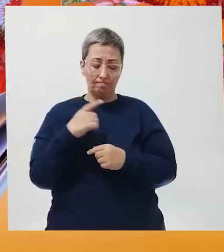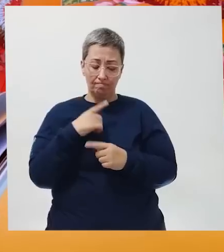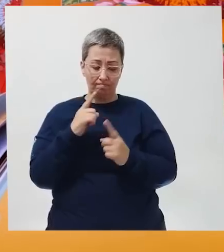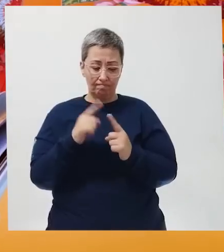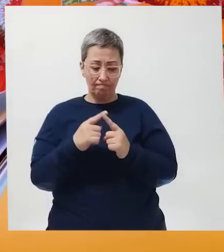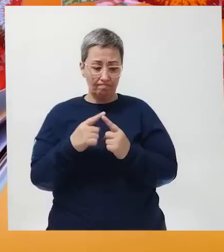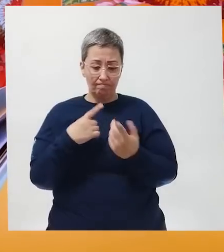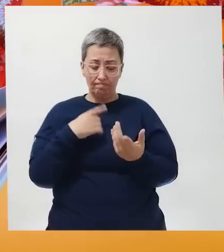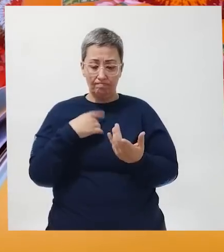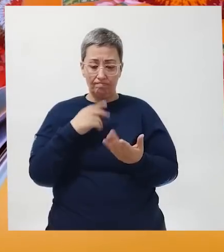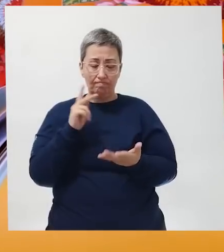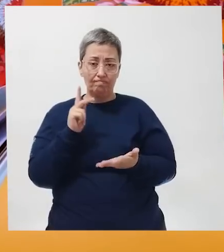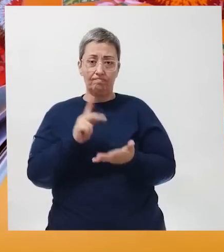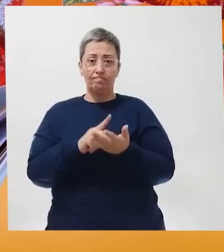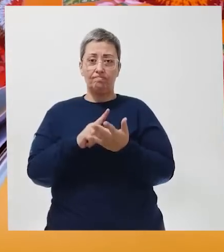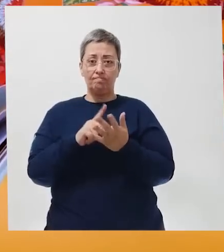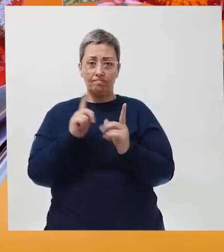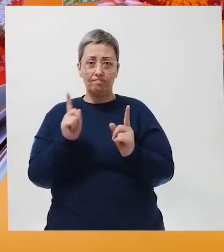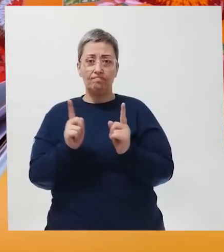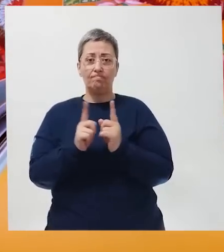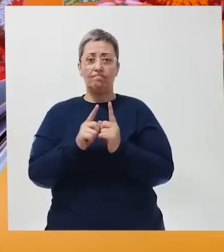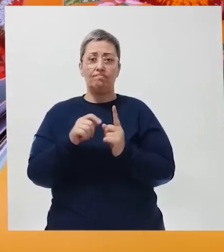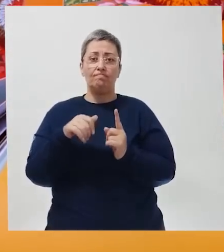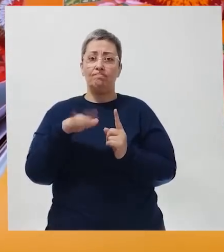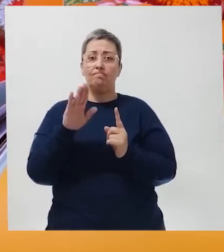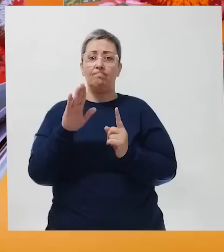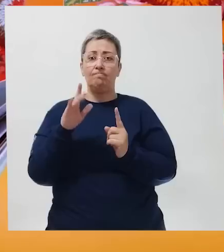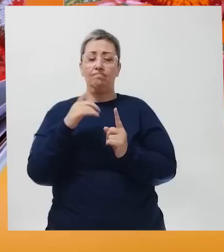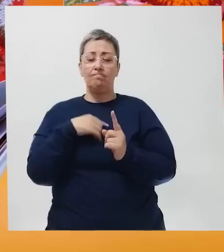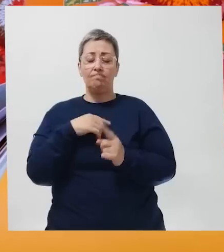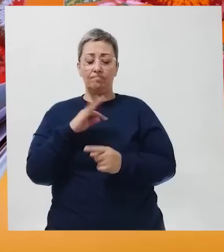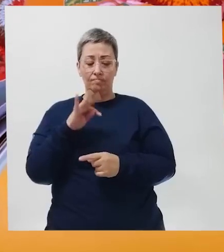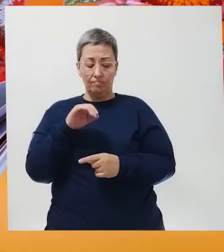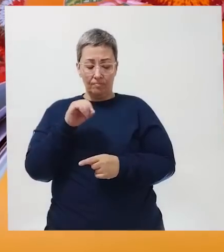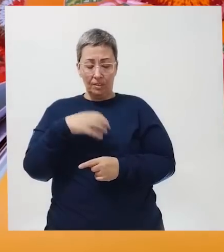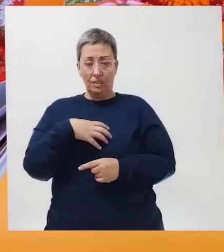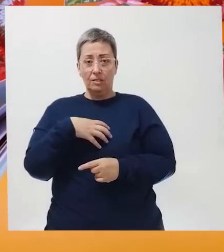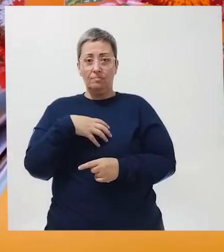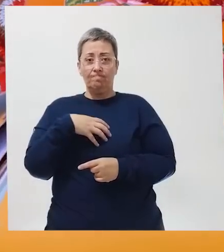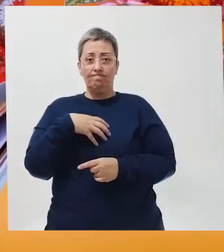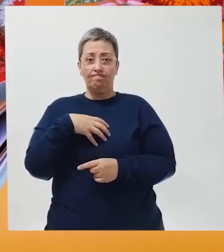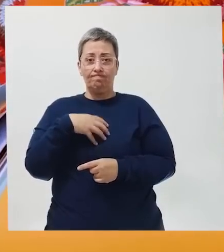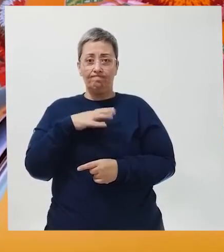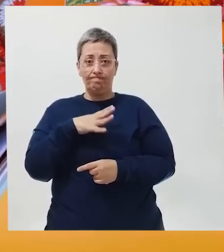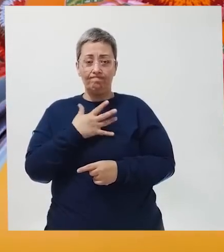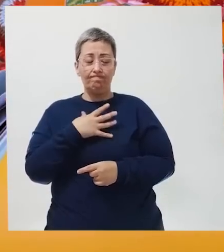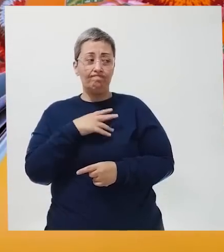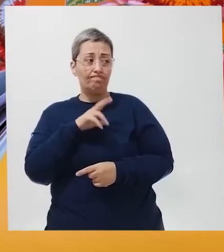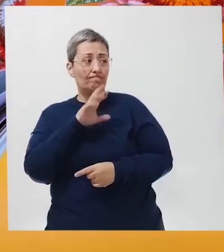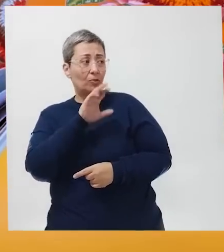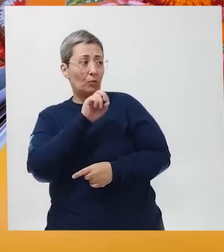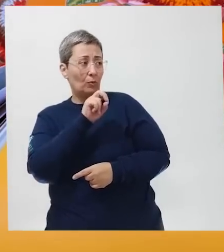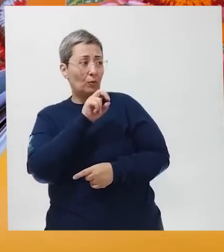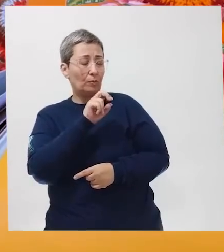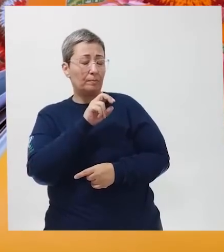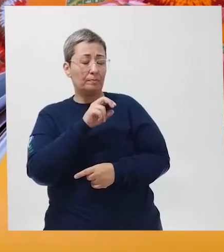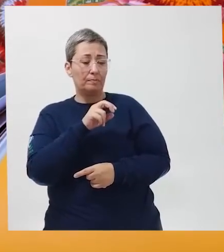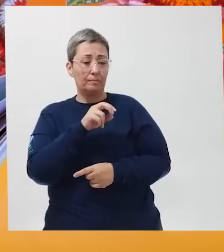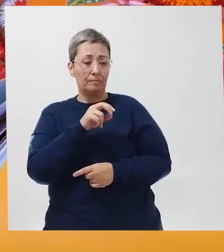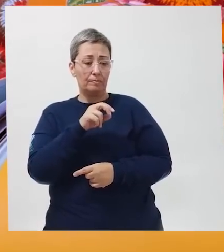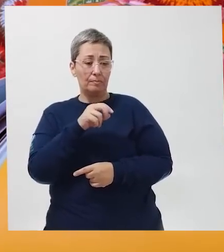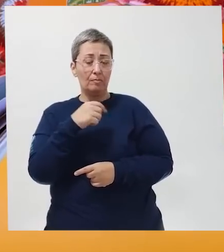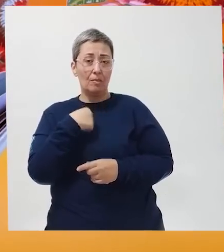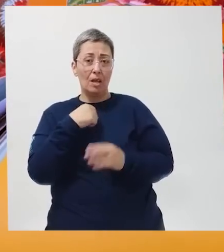próximos. Mas nada pode ser mais próximo do que a verdade. Tino respira fundo e